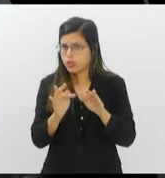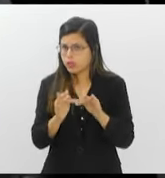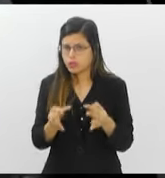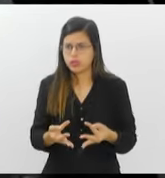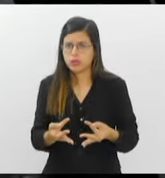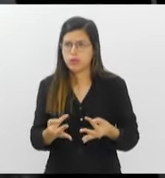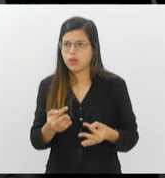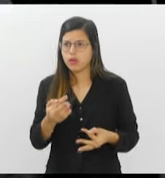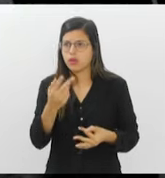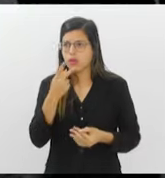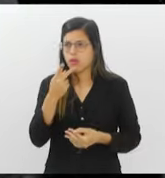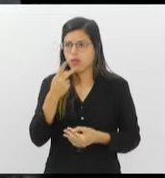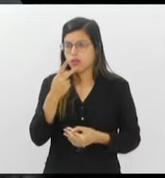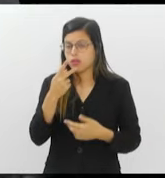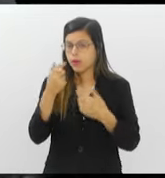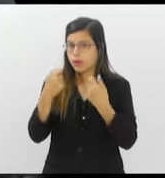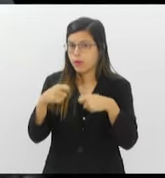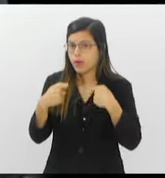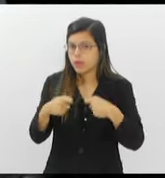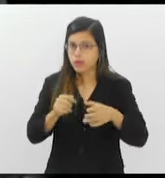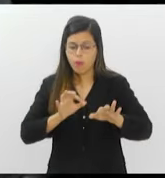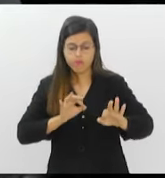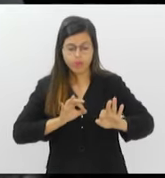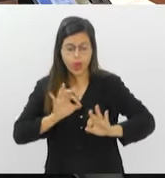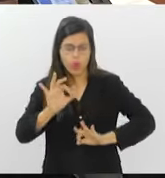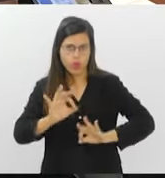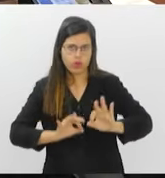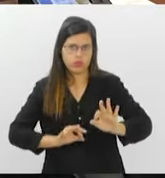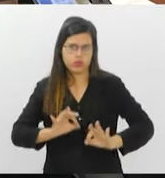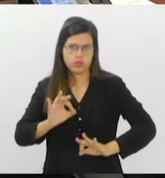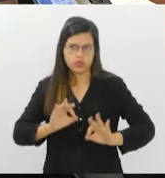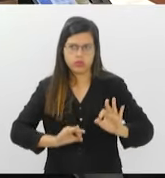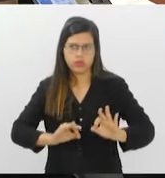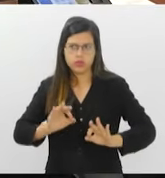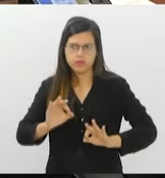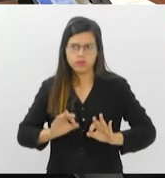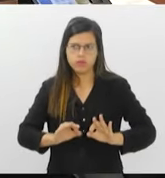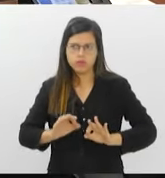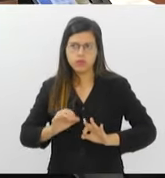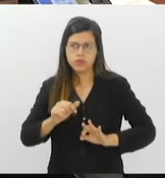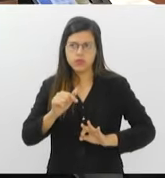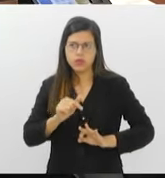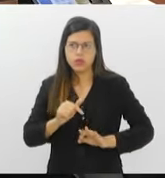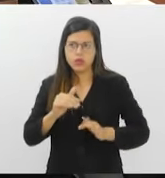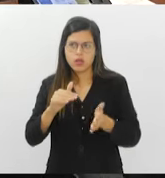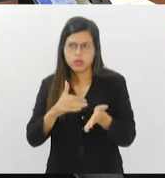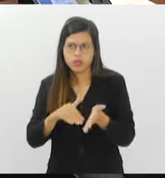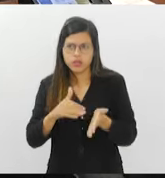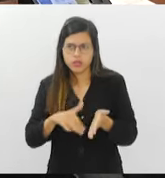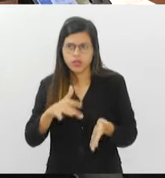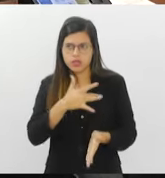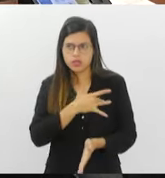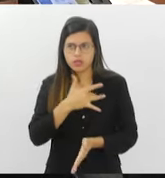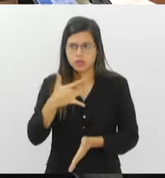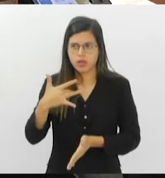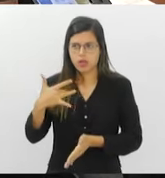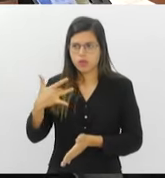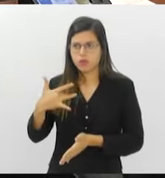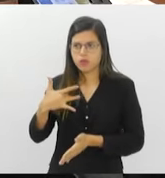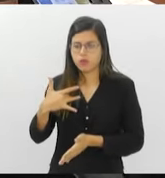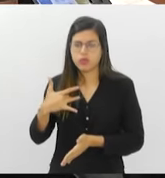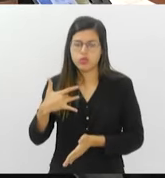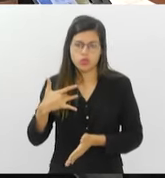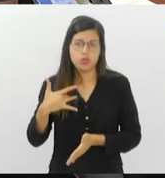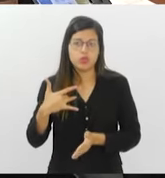da necessidade de um planejamento por parte da Secretaria de Saúde, deixando claro,